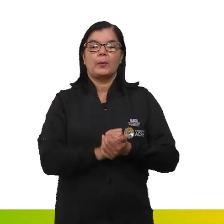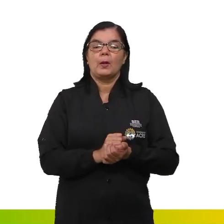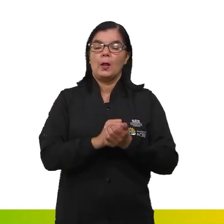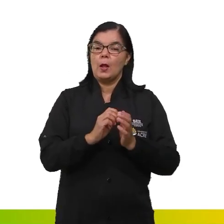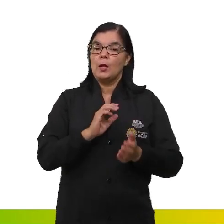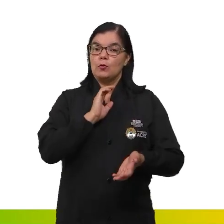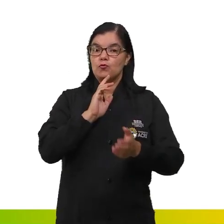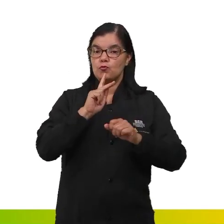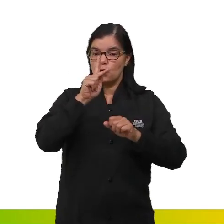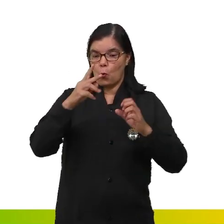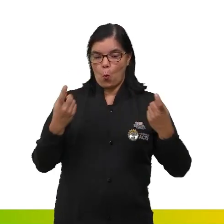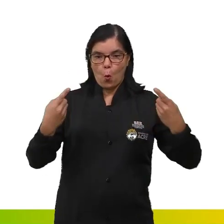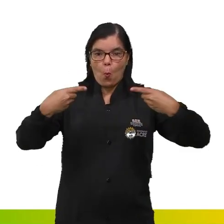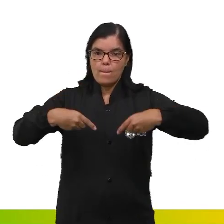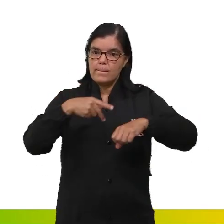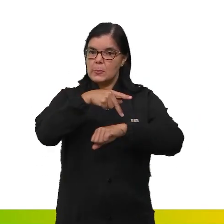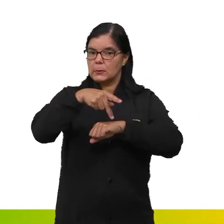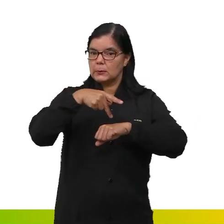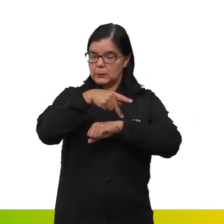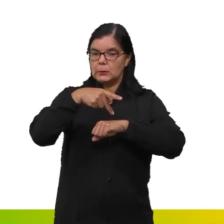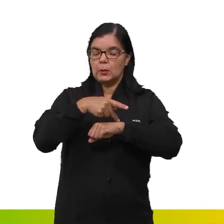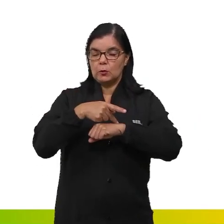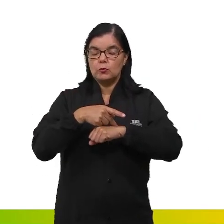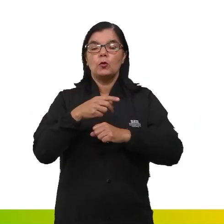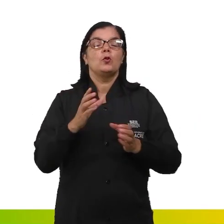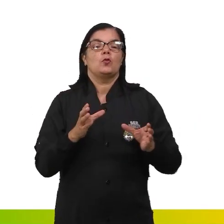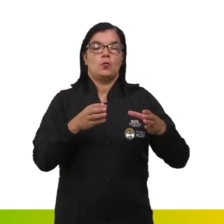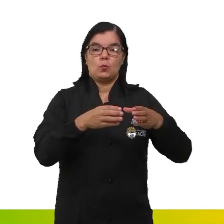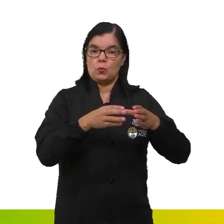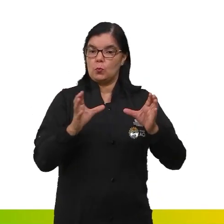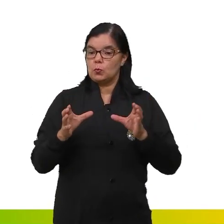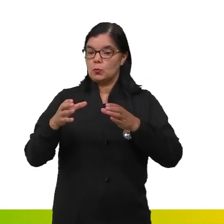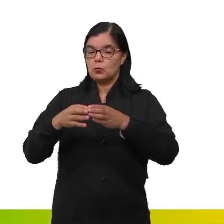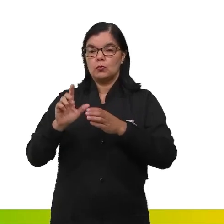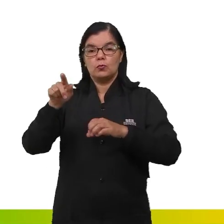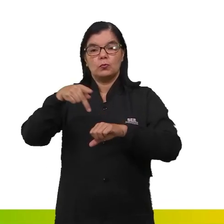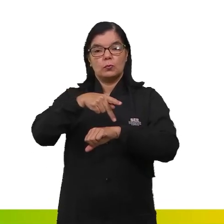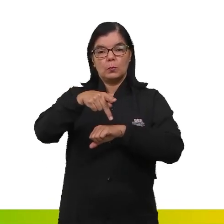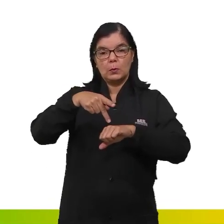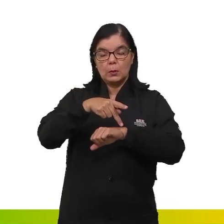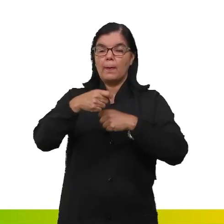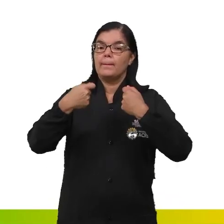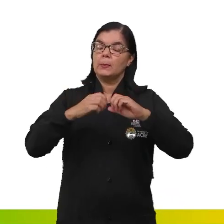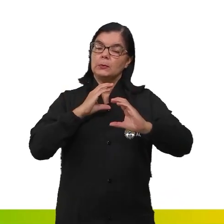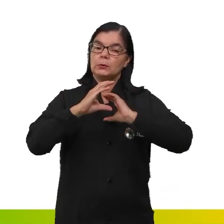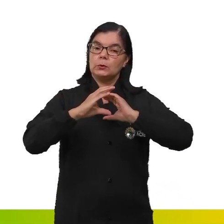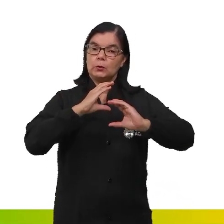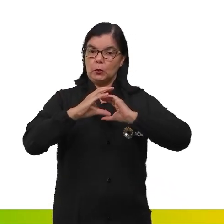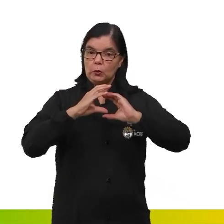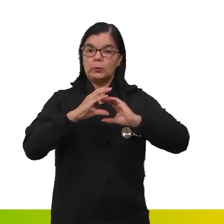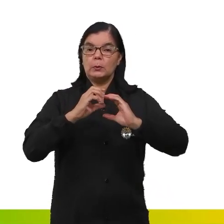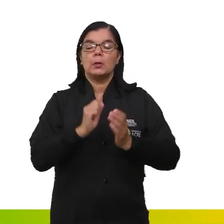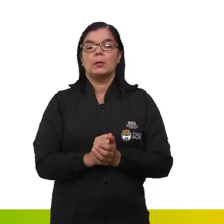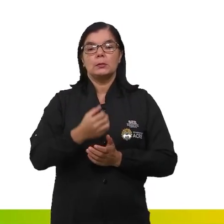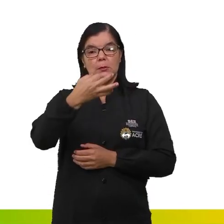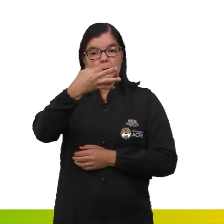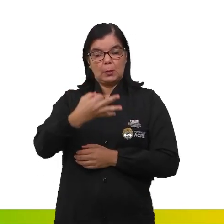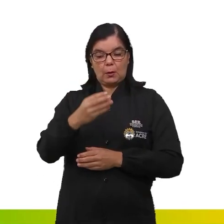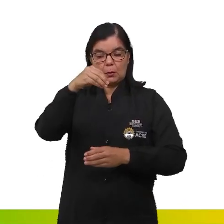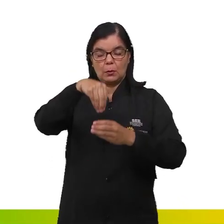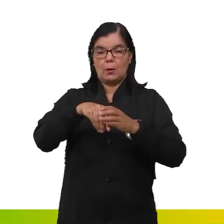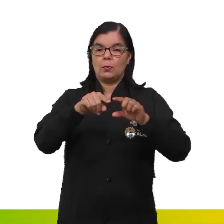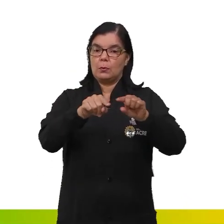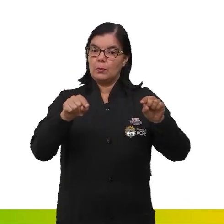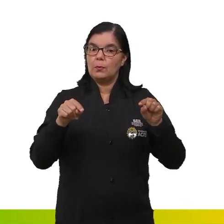partida internacional de futebol, jogadores de diferentes nacionalidades precisam se comunicar de maneira eficaz dentro do